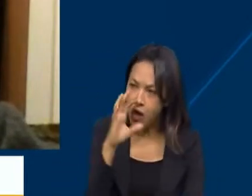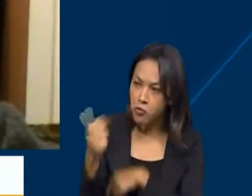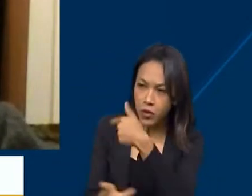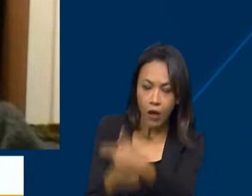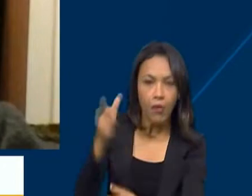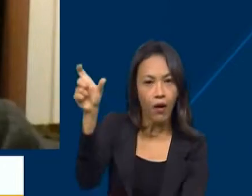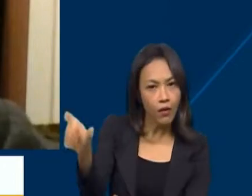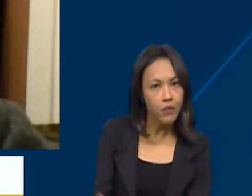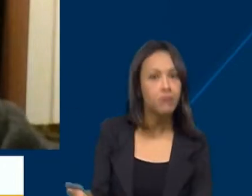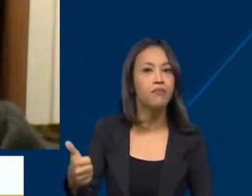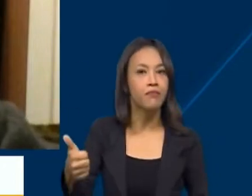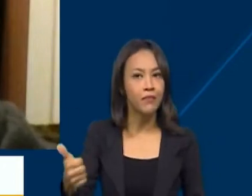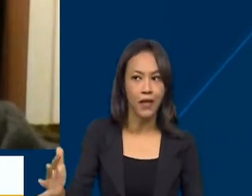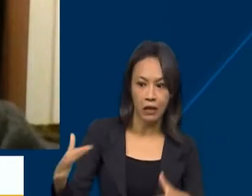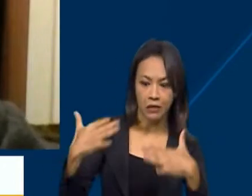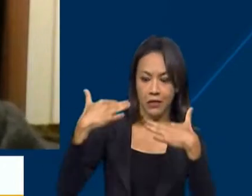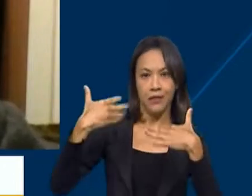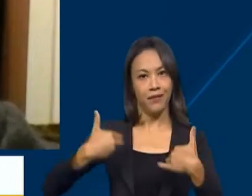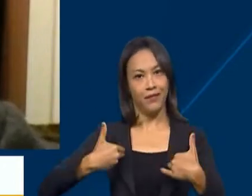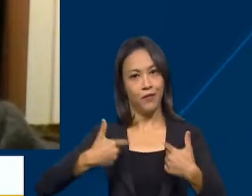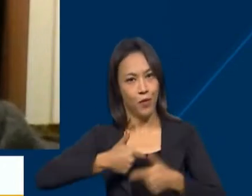tempo. Ter esse reconhecimento